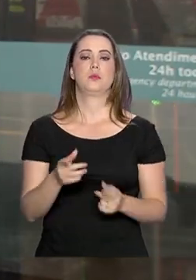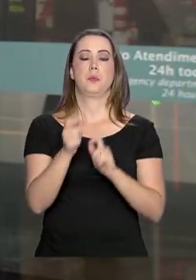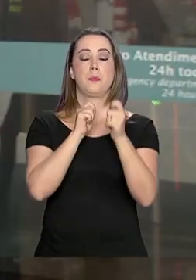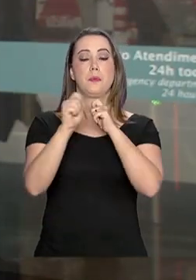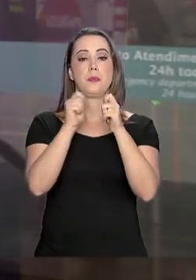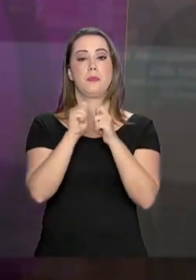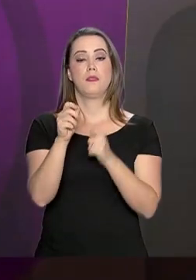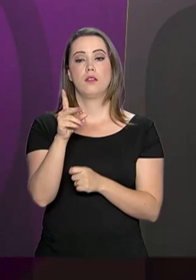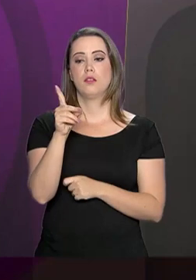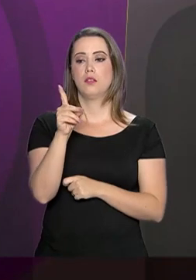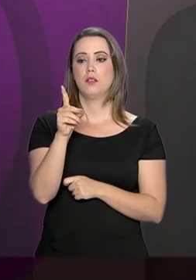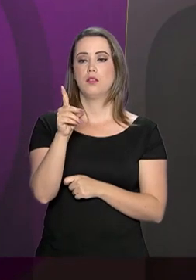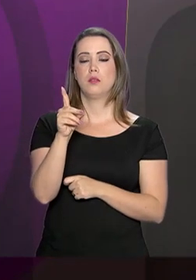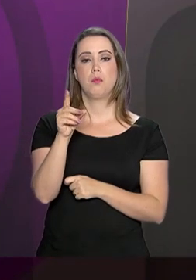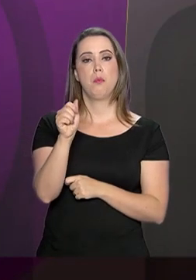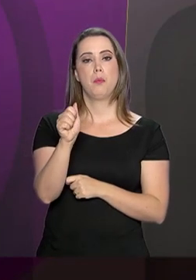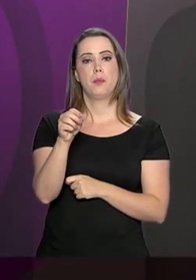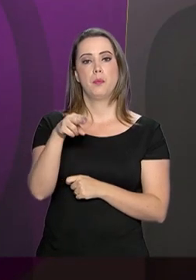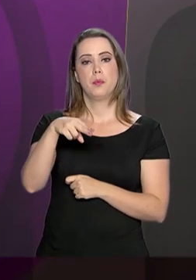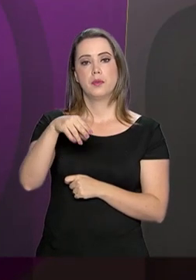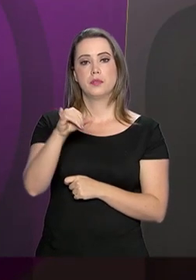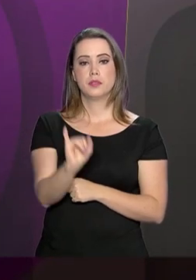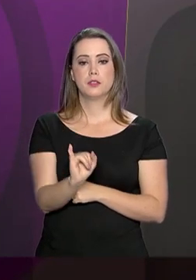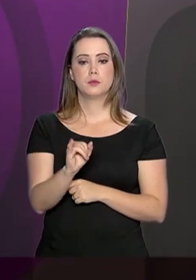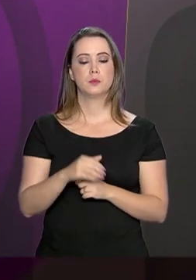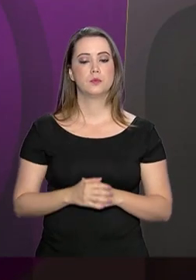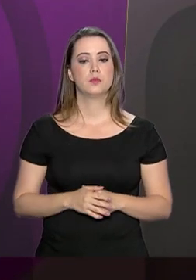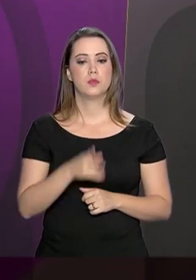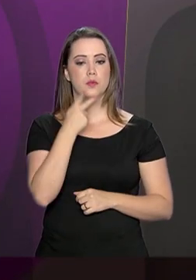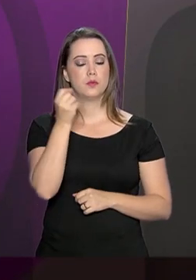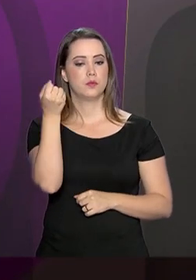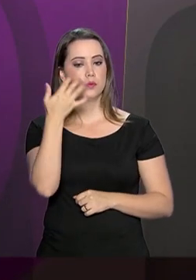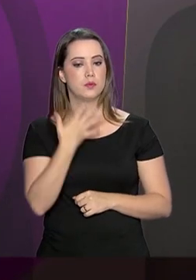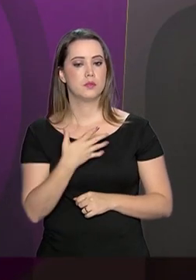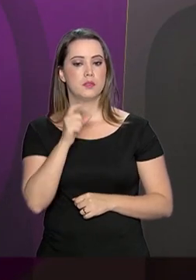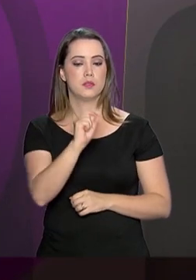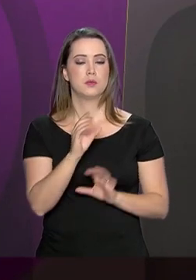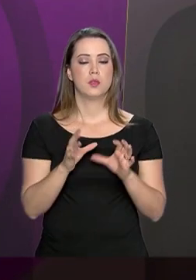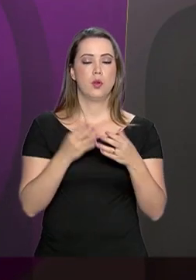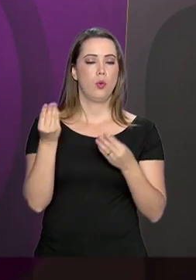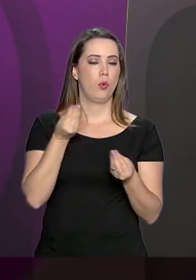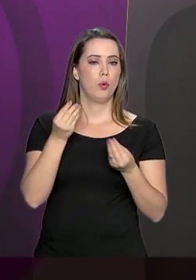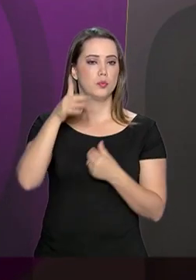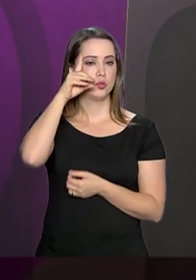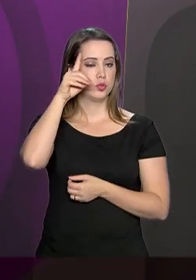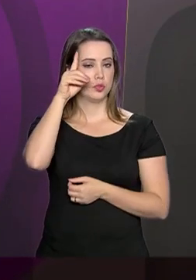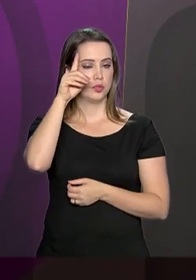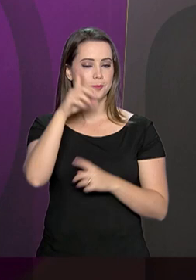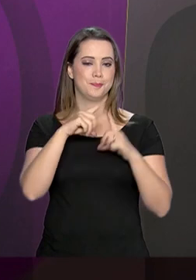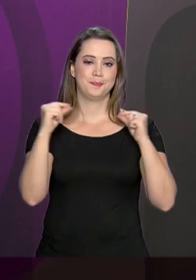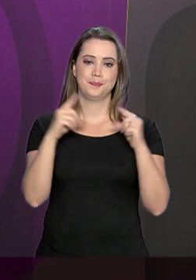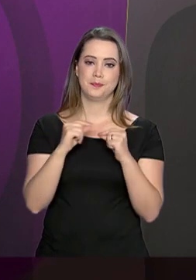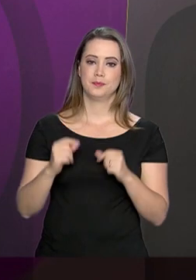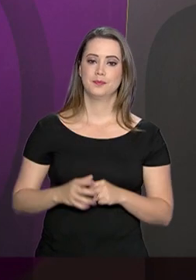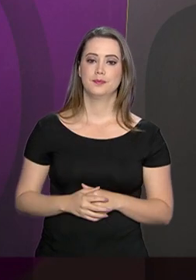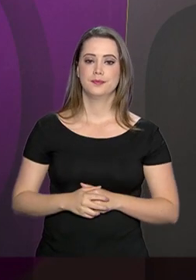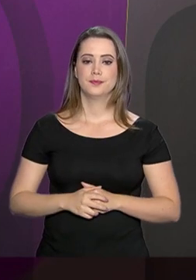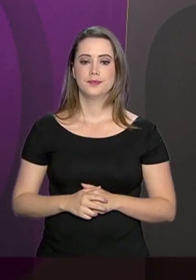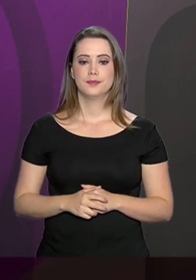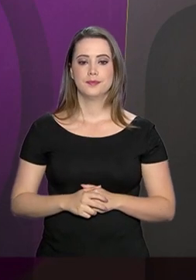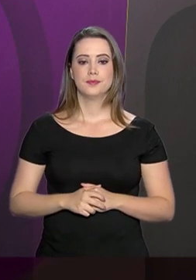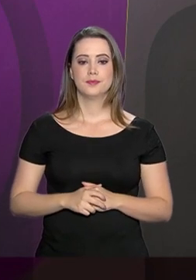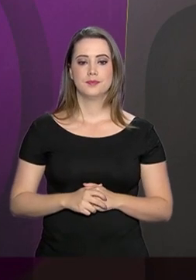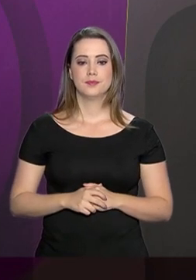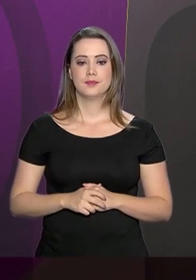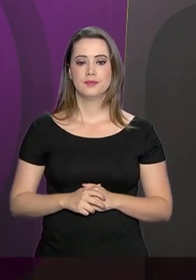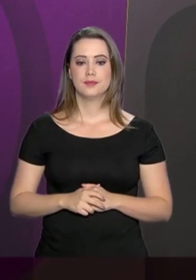repórter Daniele Popov, que tem mais informações a respeito do dia a dia em Brasília, capital federal.